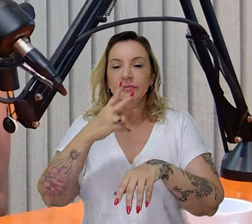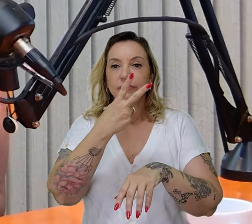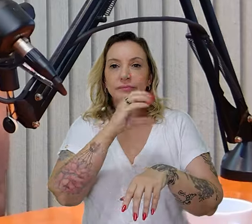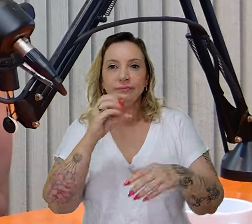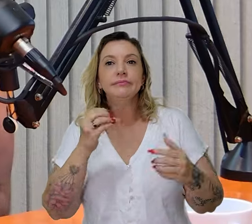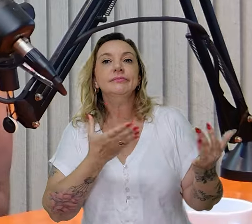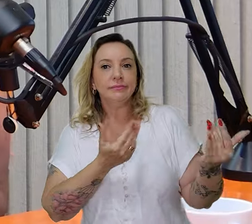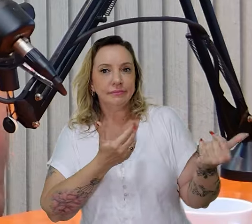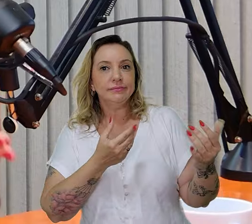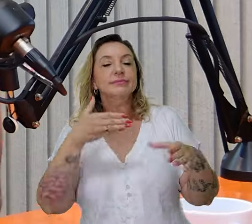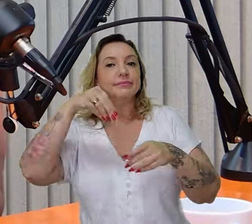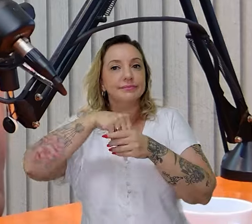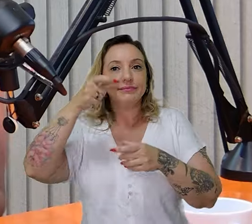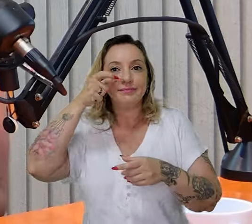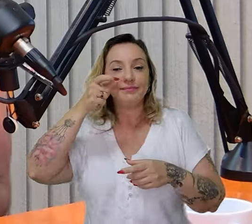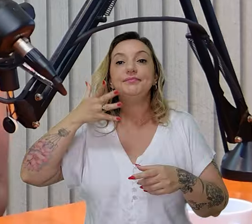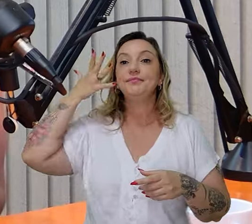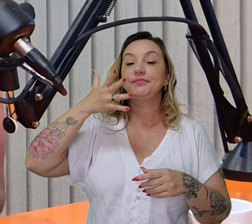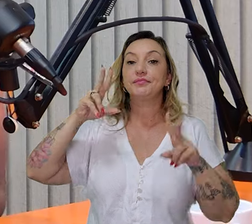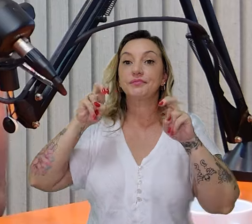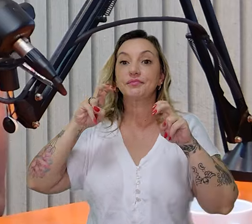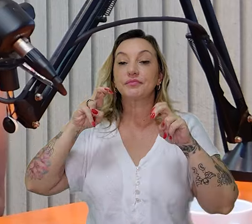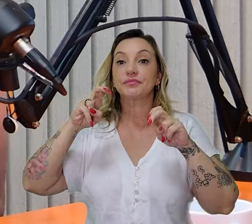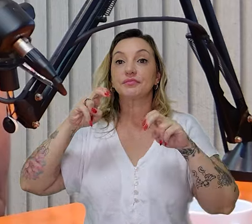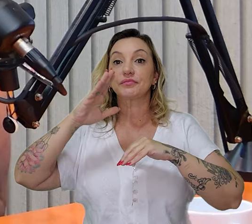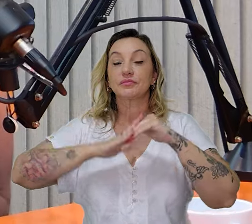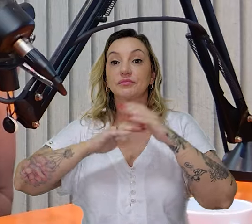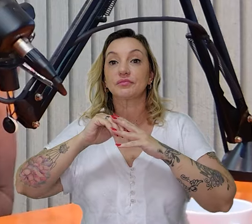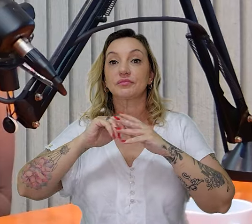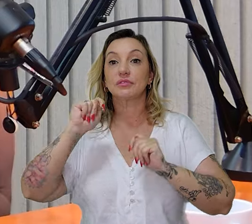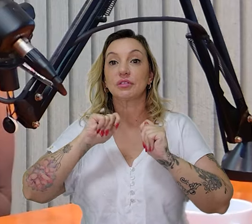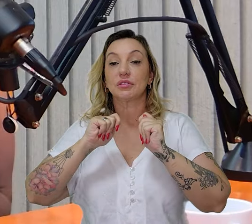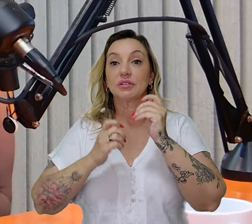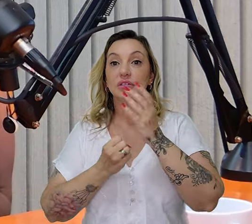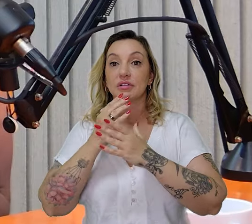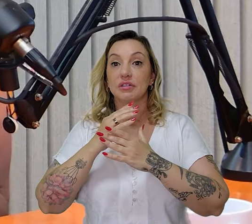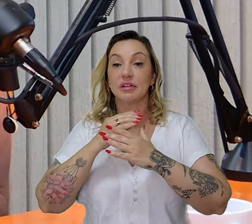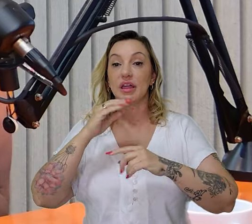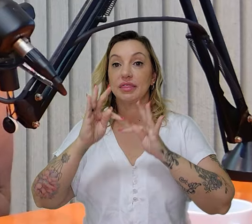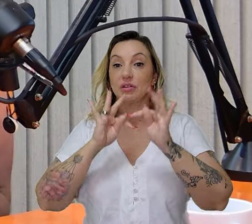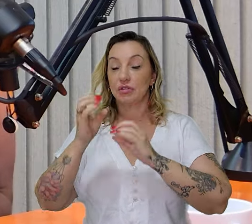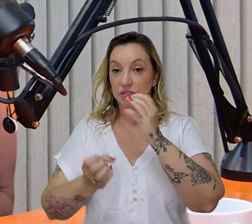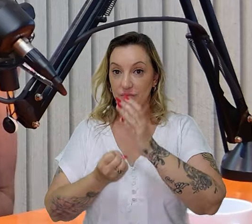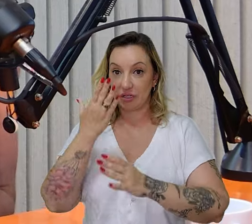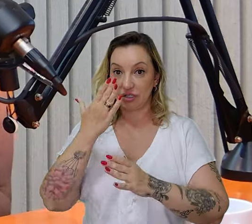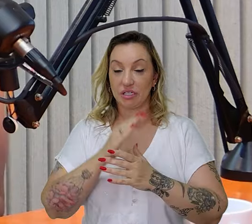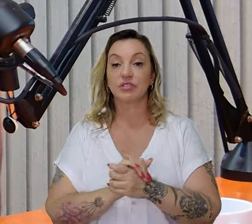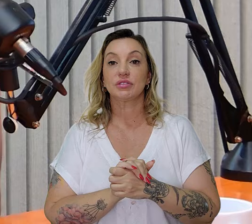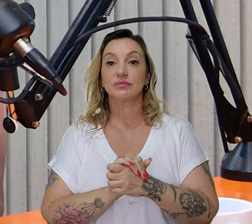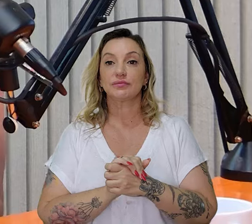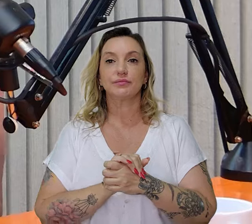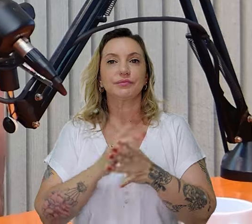que era uma palestra sobre carreiras da economia criativa e das tecnologias emergentes eh e aí prestando uma atenção